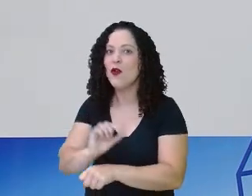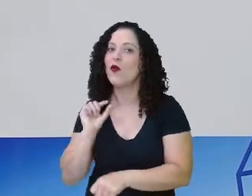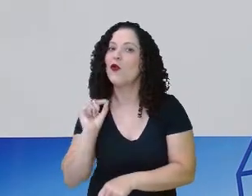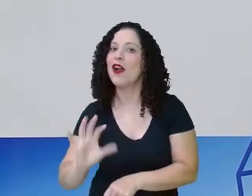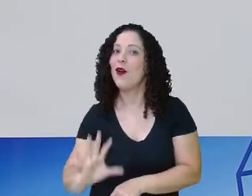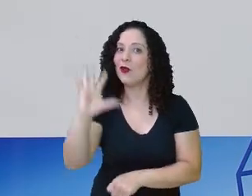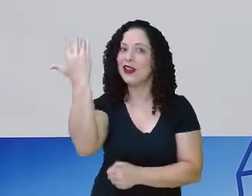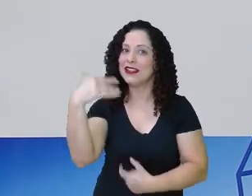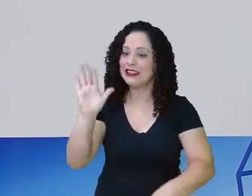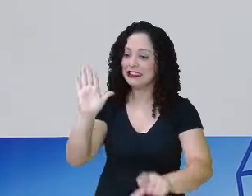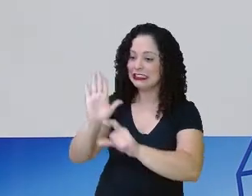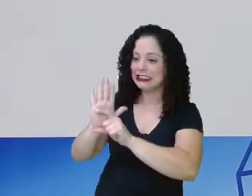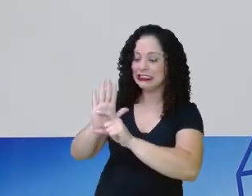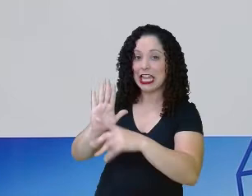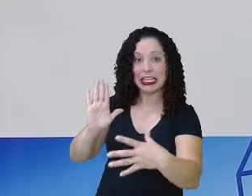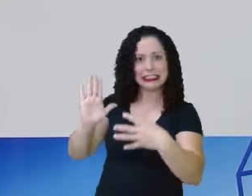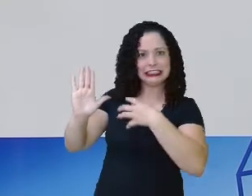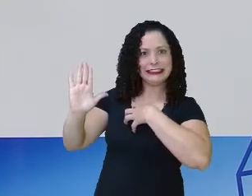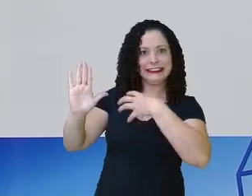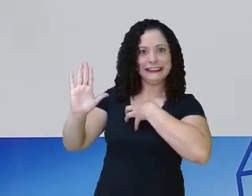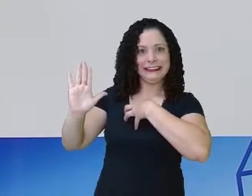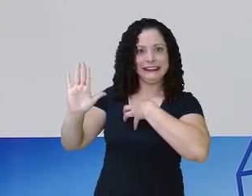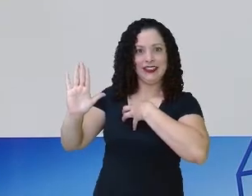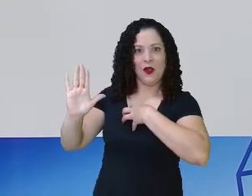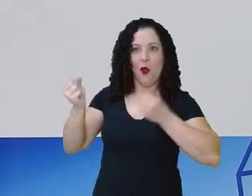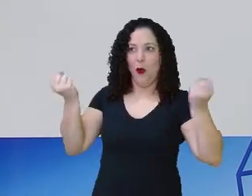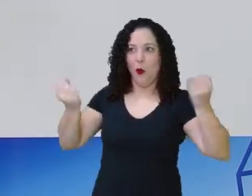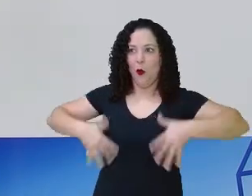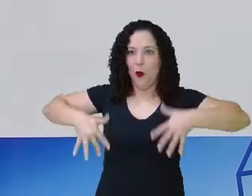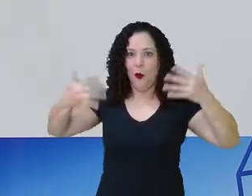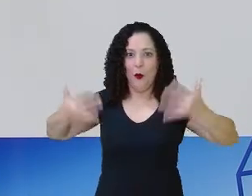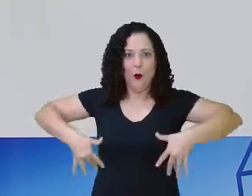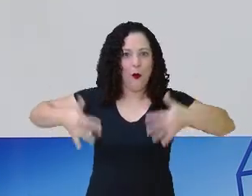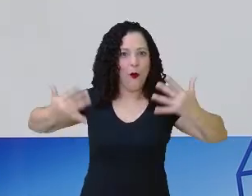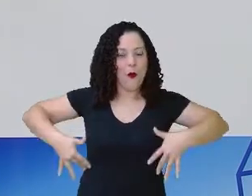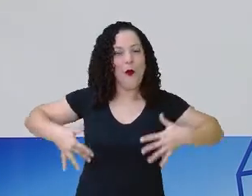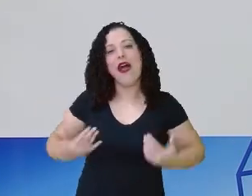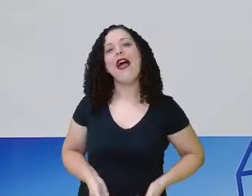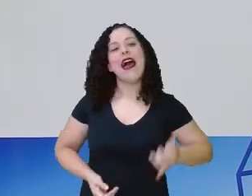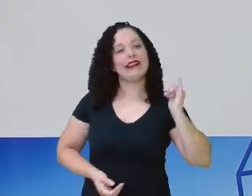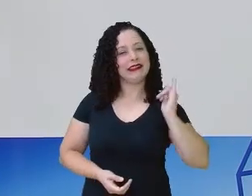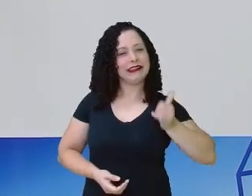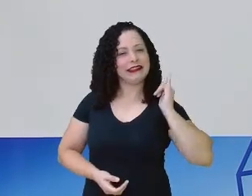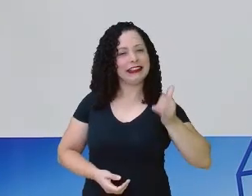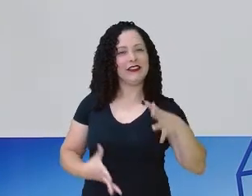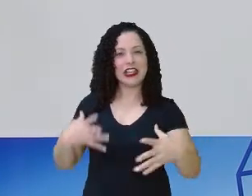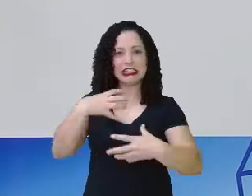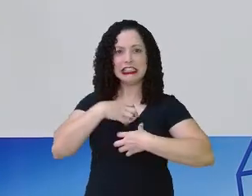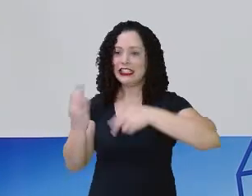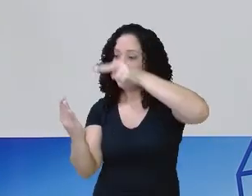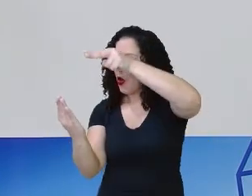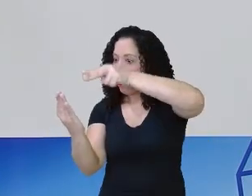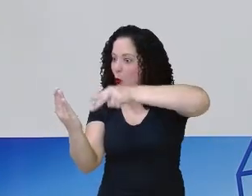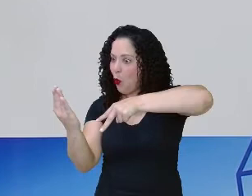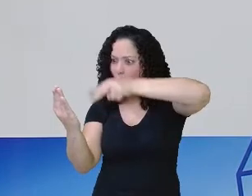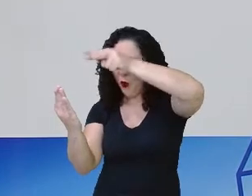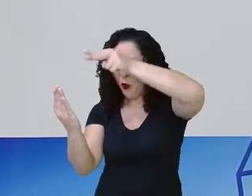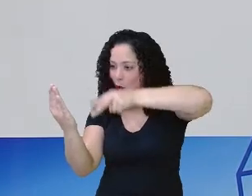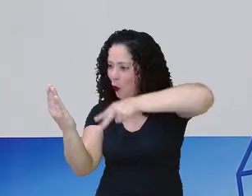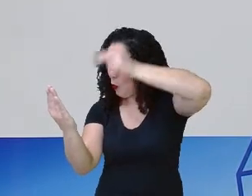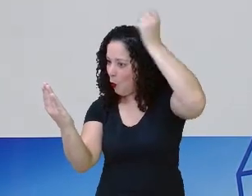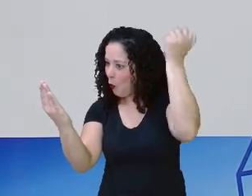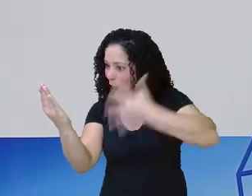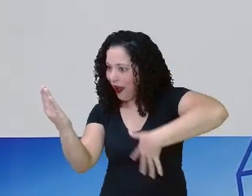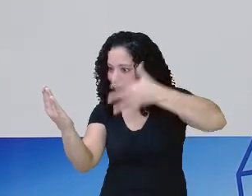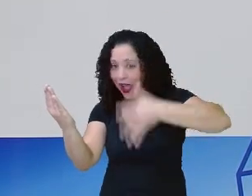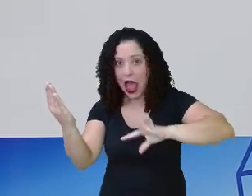o clímax. O que é isso, professora? É quando a narrativa alcança a tensão máxima. Todos os